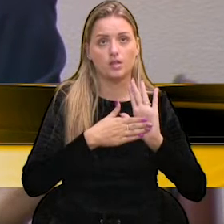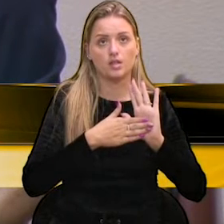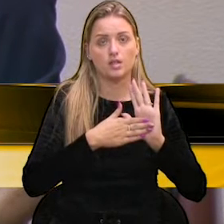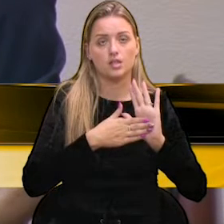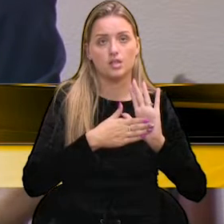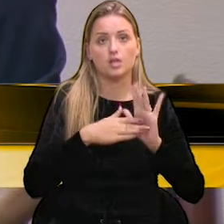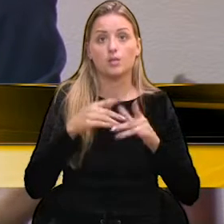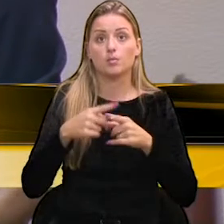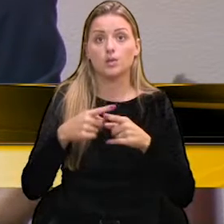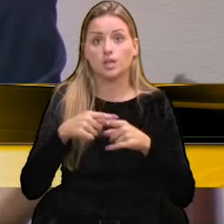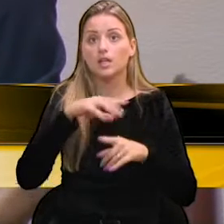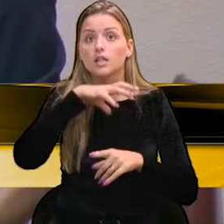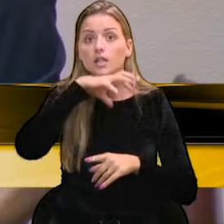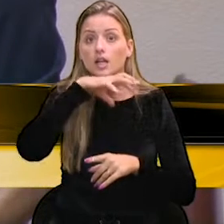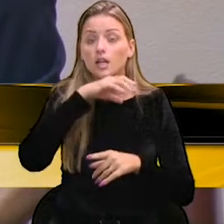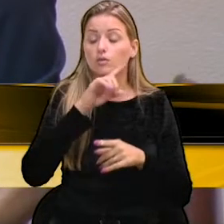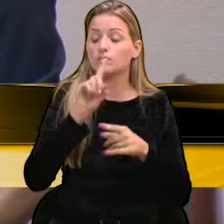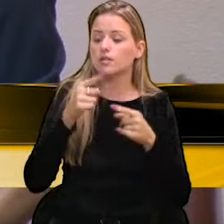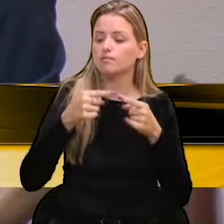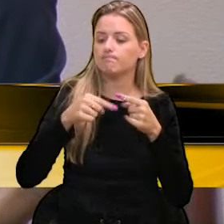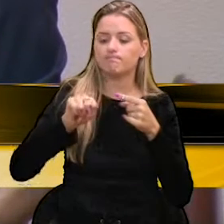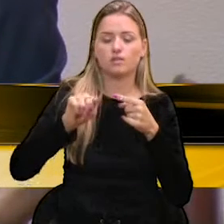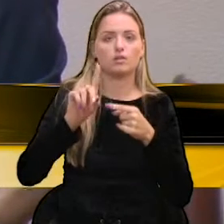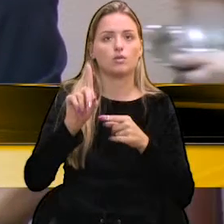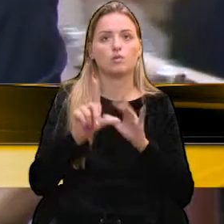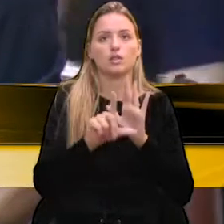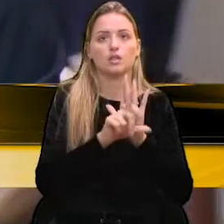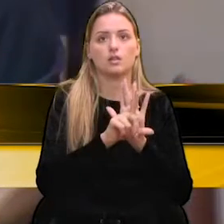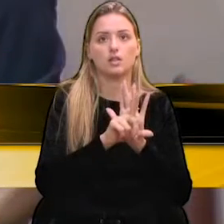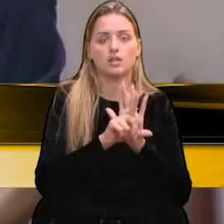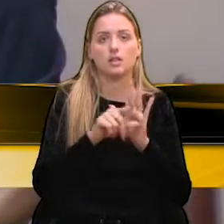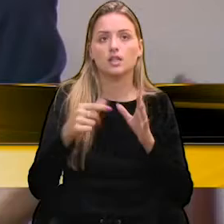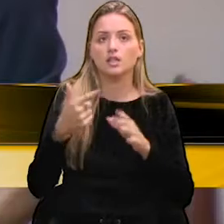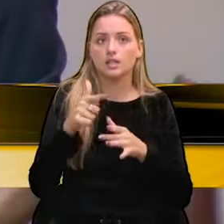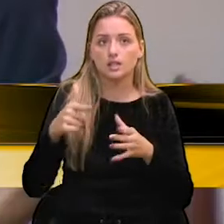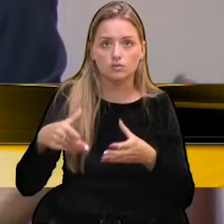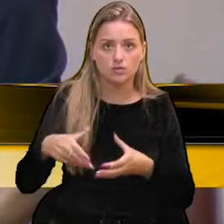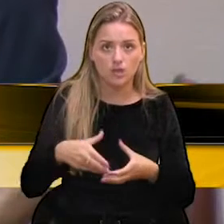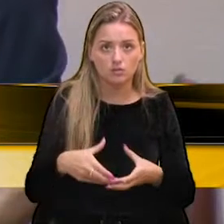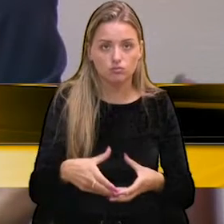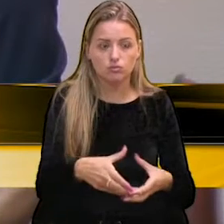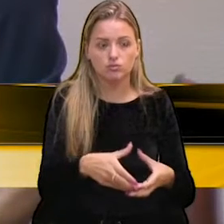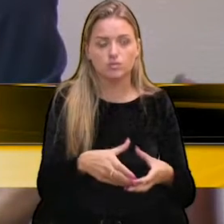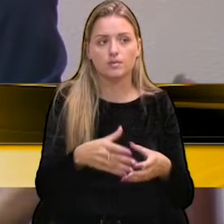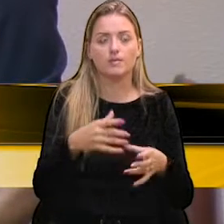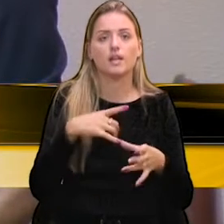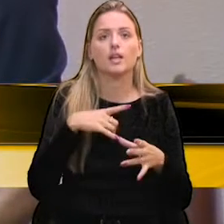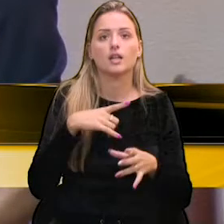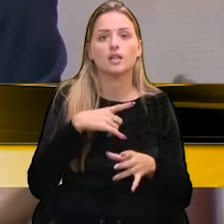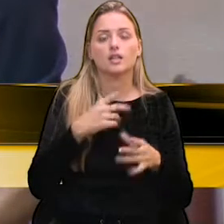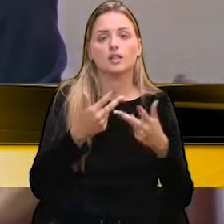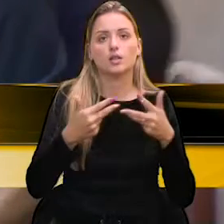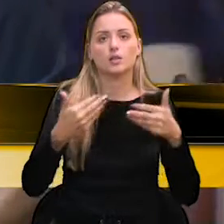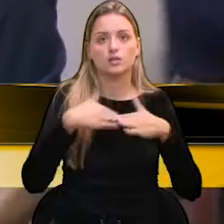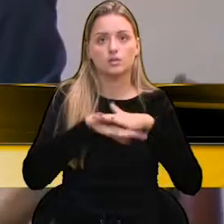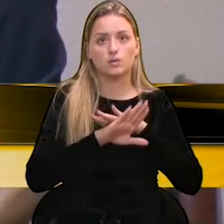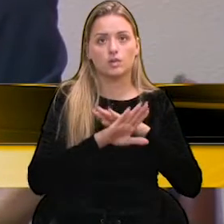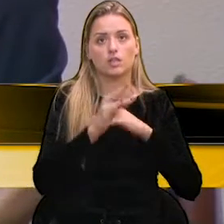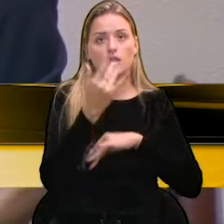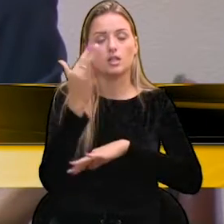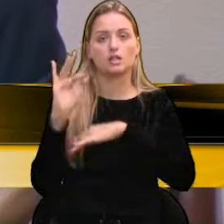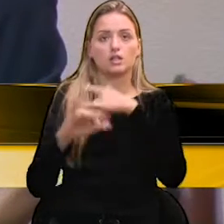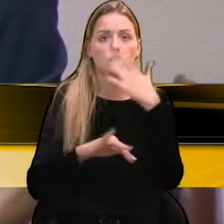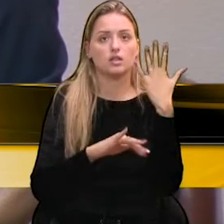pois terrenos em desacordo com a legislação vigente, sem a drenagem adequada, que possuem depósitos de resíduos e vegetação